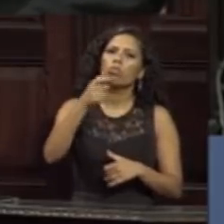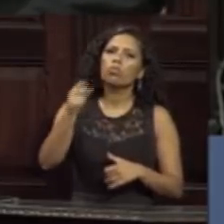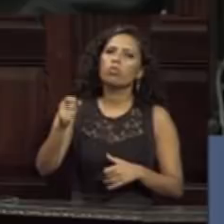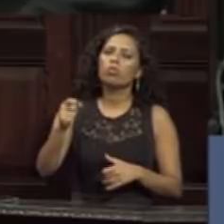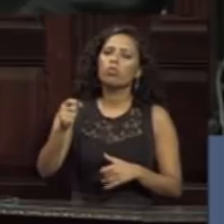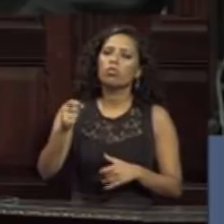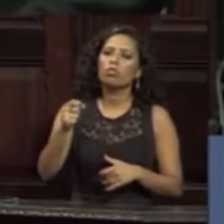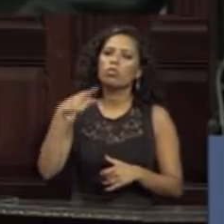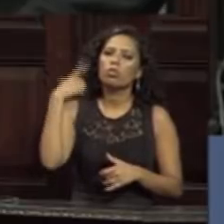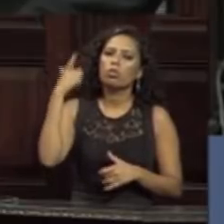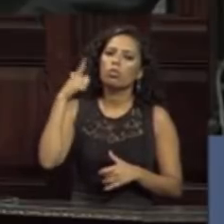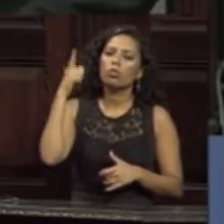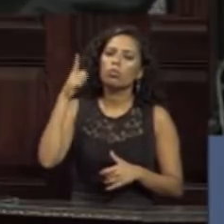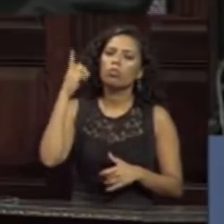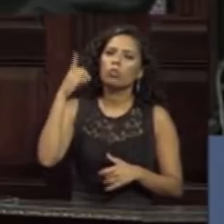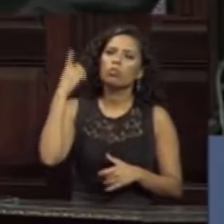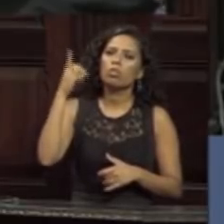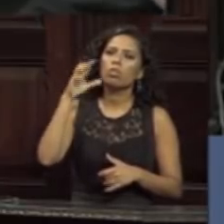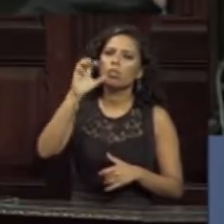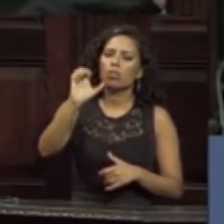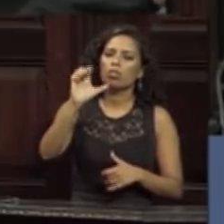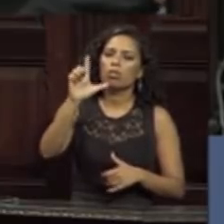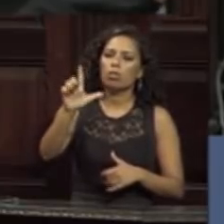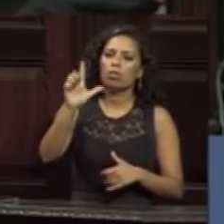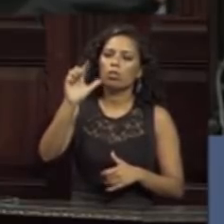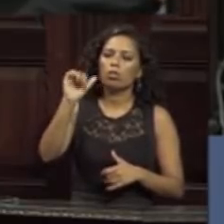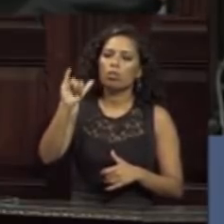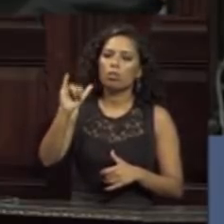Deputado Eliomar Coelho, pessoal.